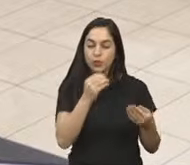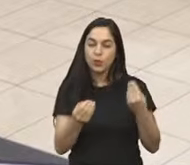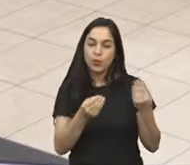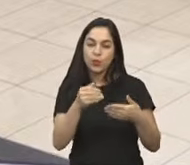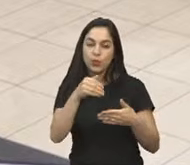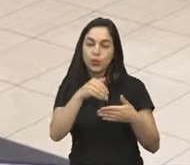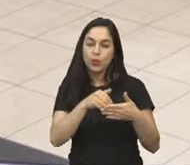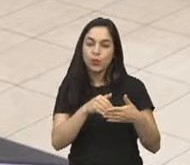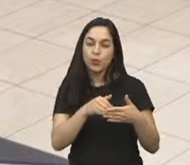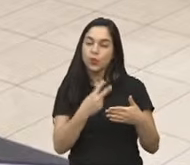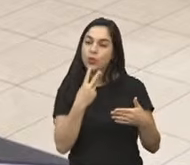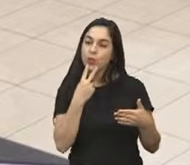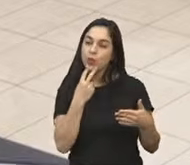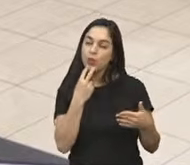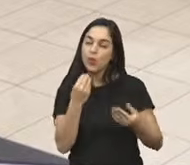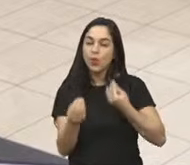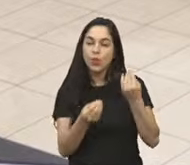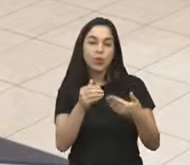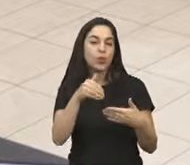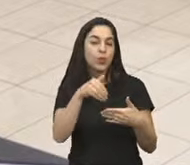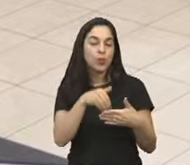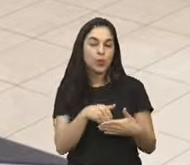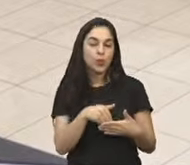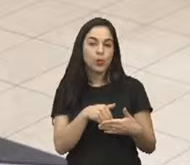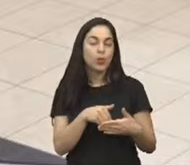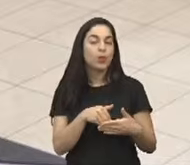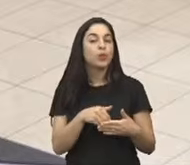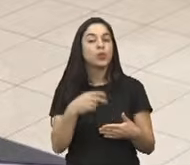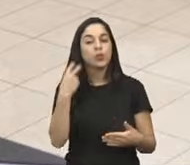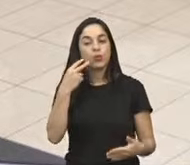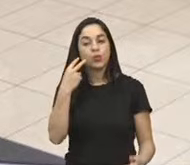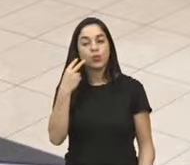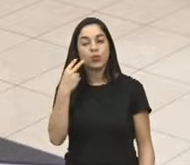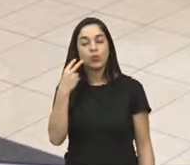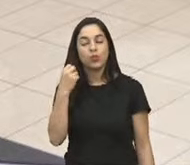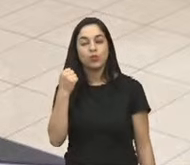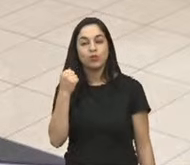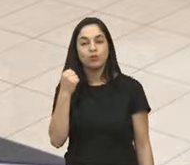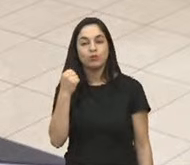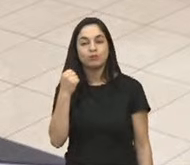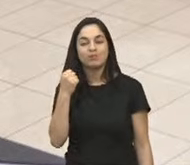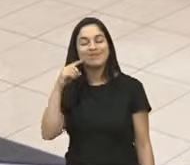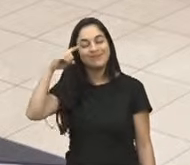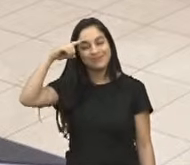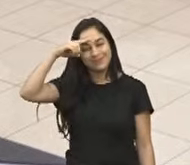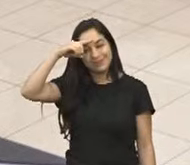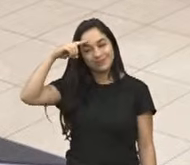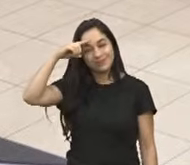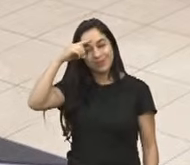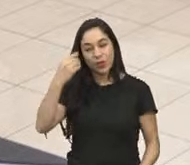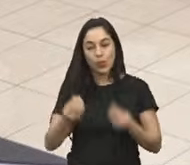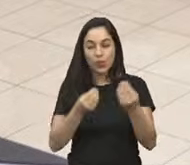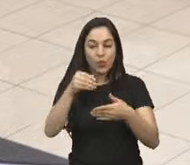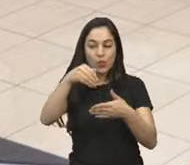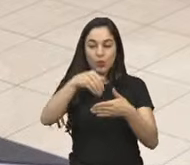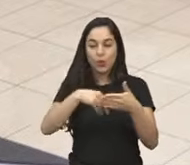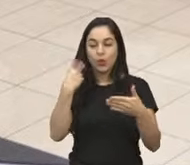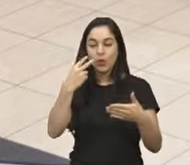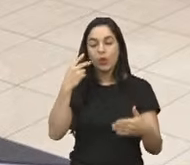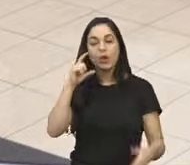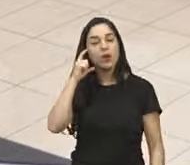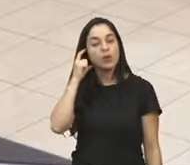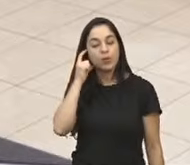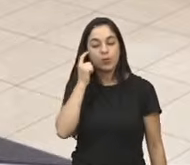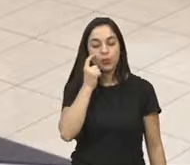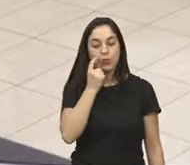Como voto o vereador Valmir do Parque Meia Lua. Como voto o vereador Valmir do Parque Daniel Mariano. Como voto o vereador Gabriel